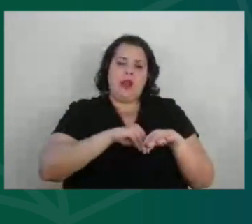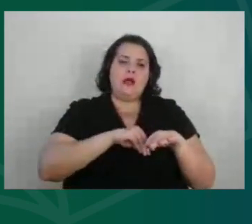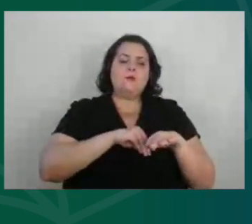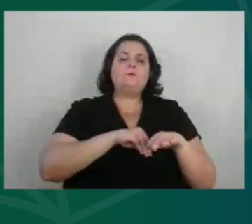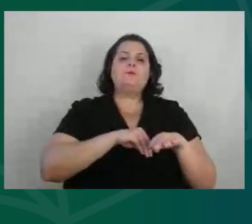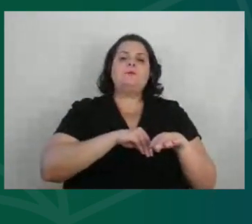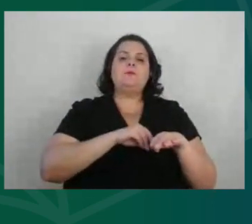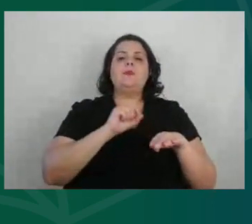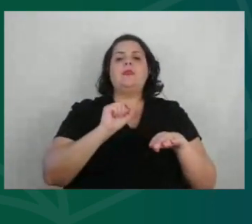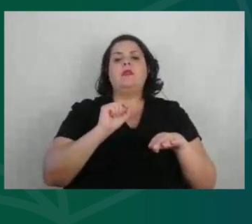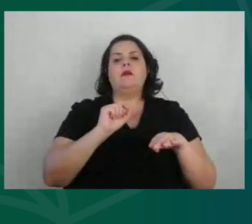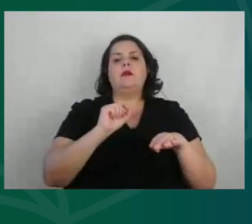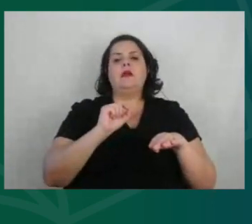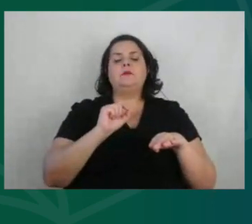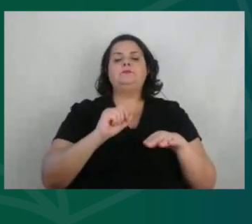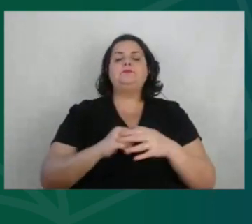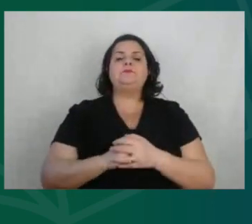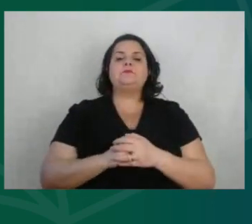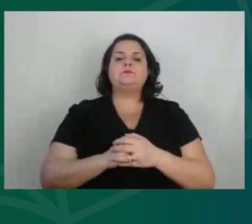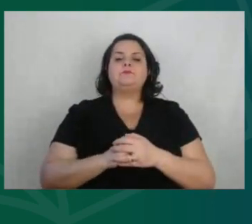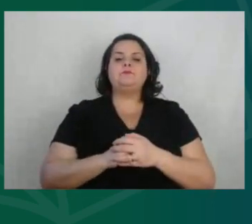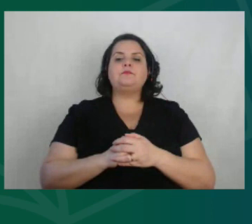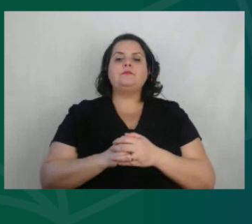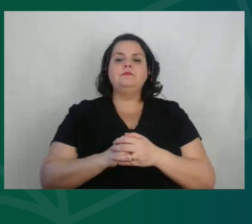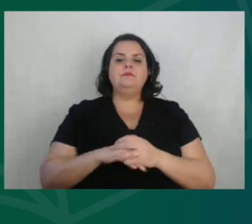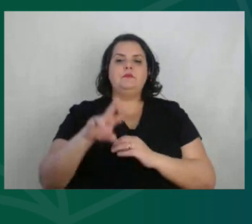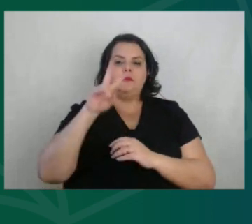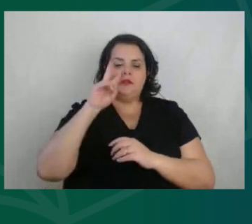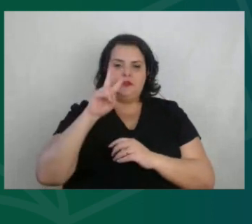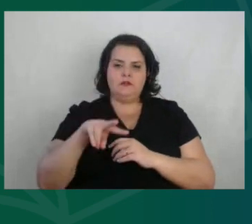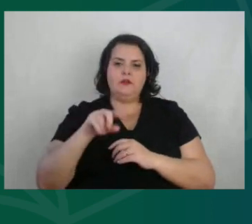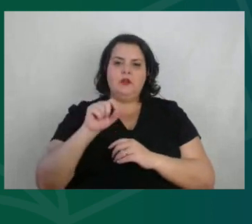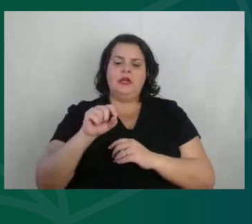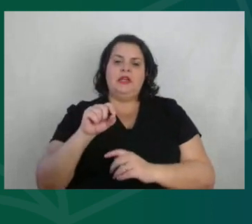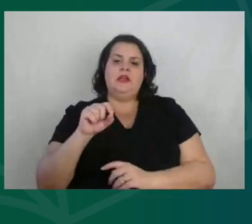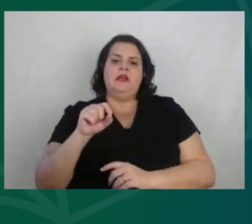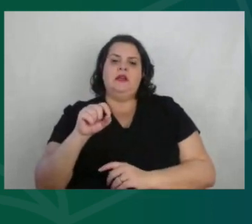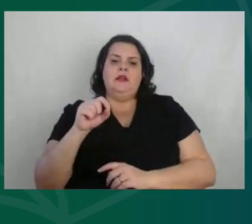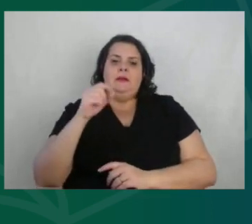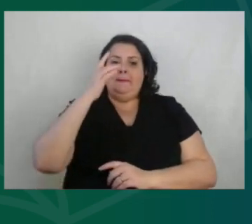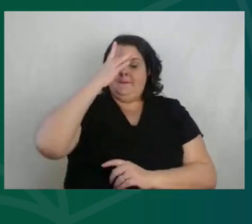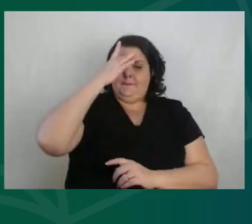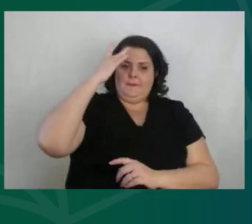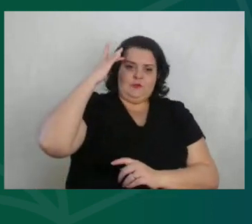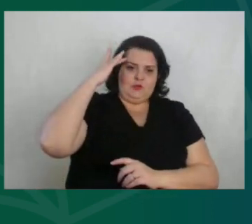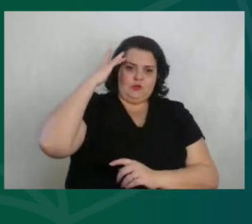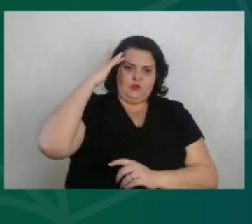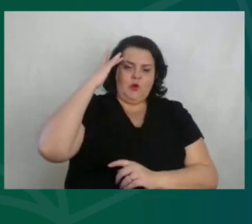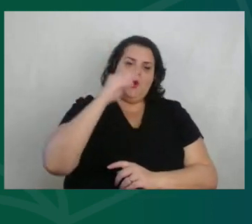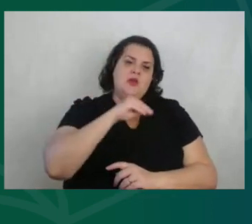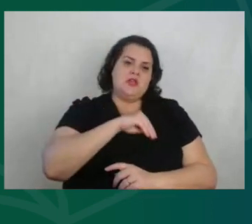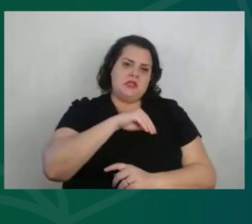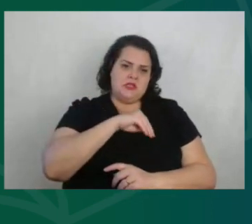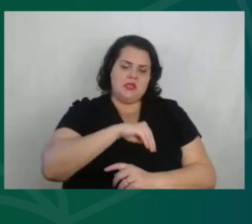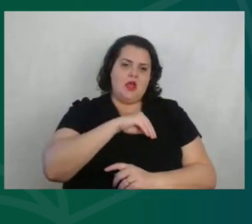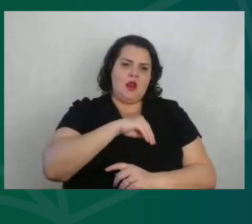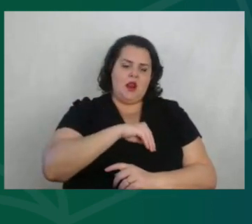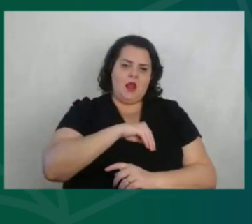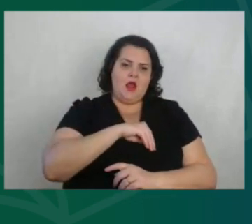vejam aqui, né, essa situação, aqui em torno... quem tem a maior parte